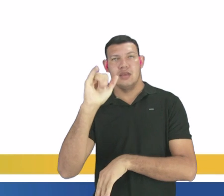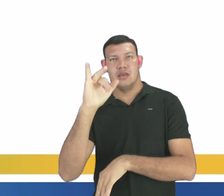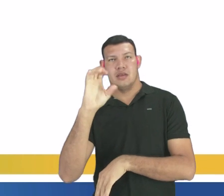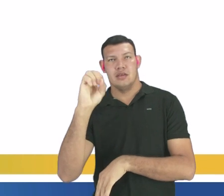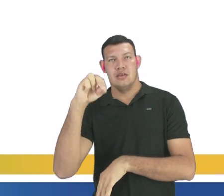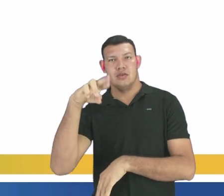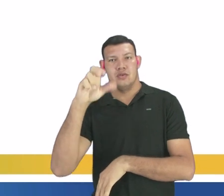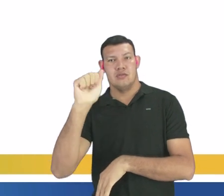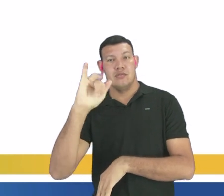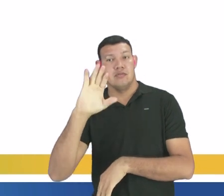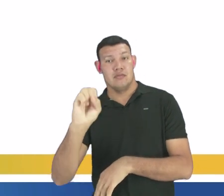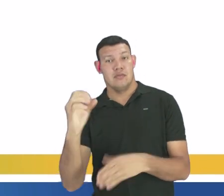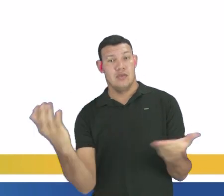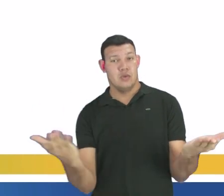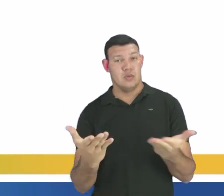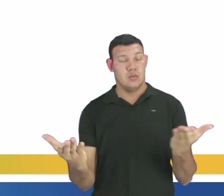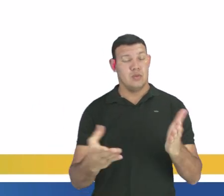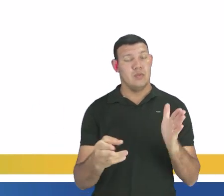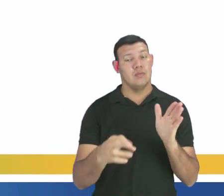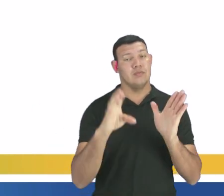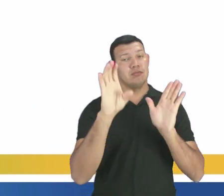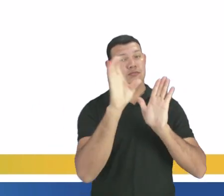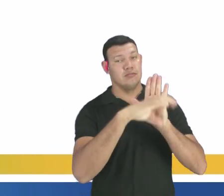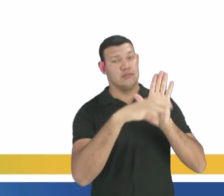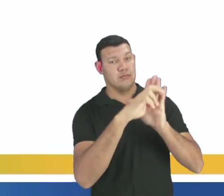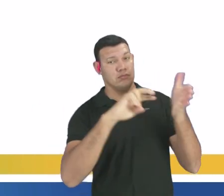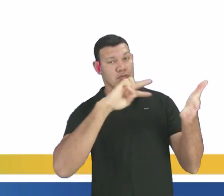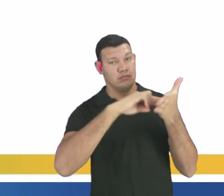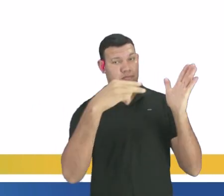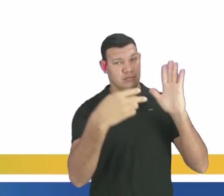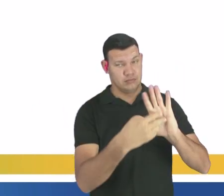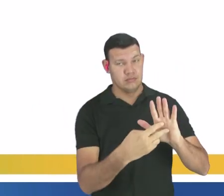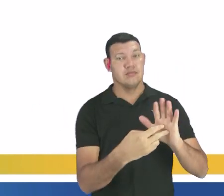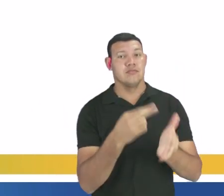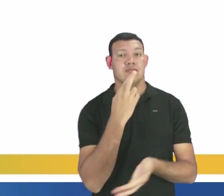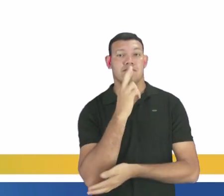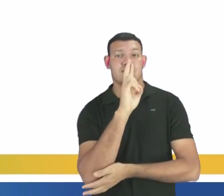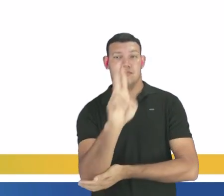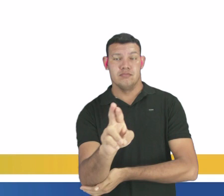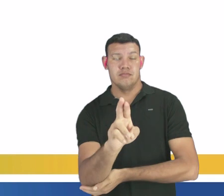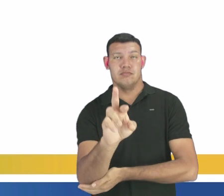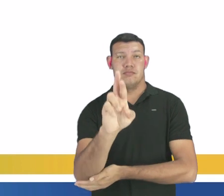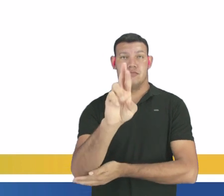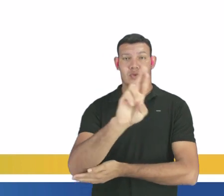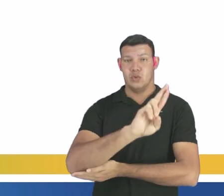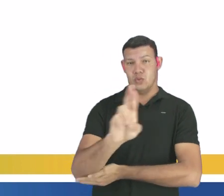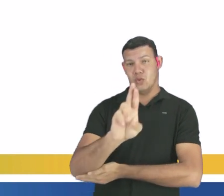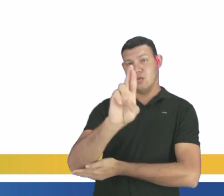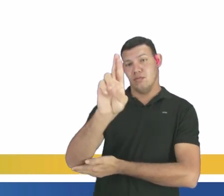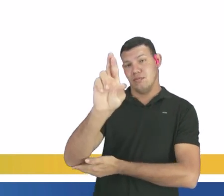a definições, sobre as raízes. Acompanhe o material.